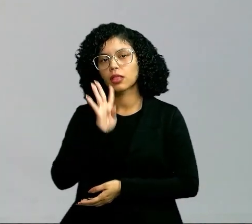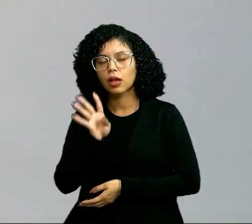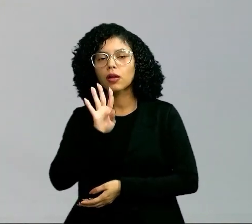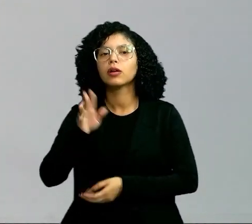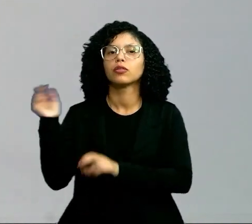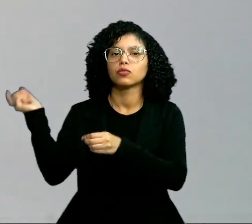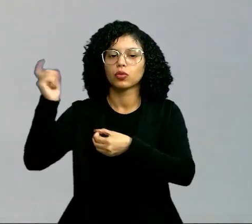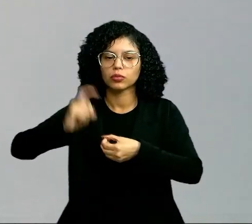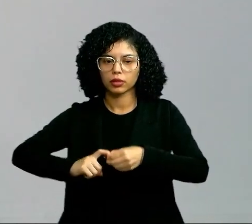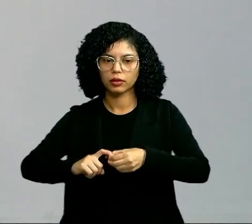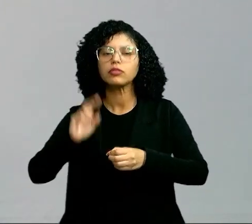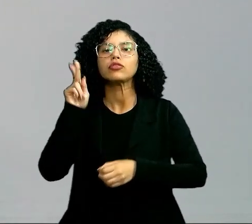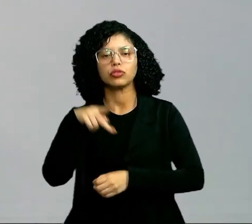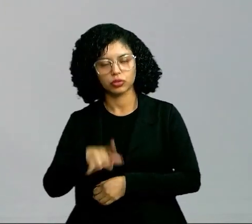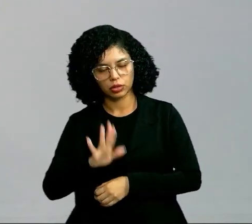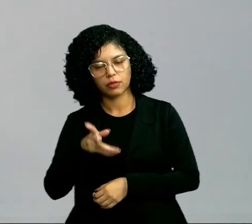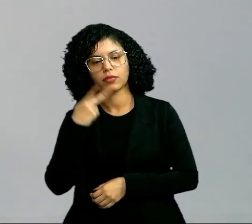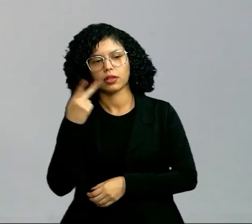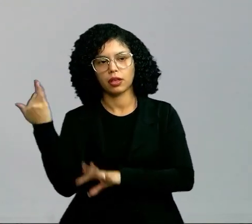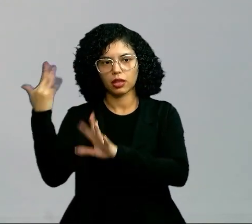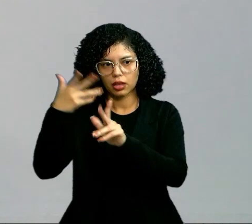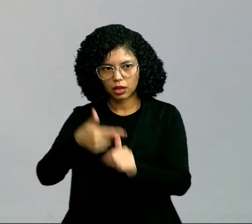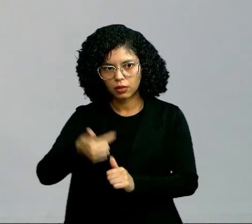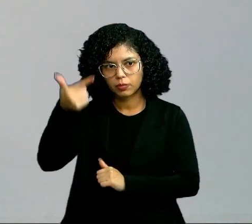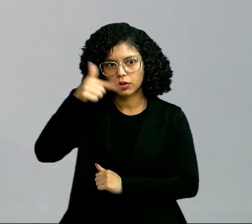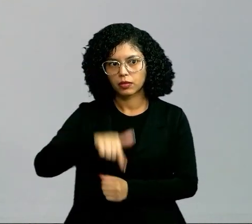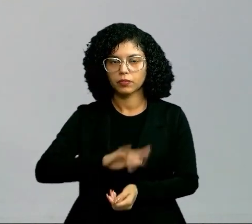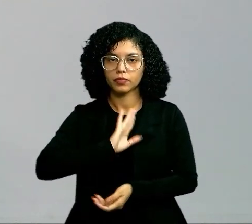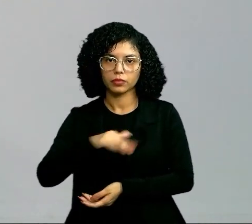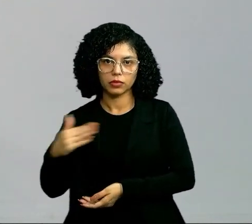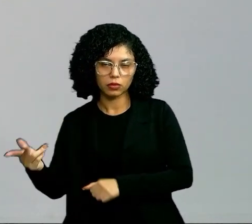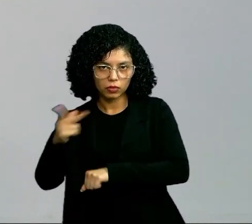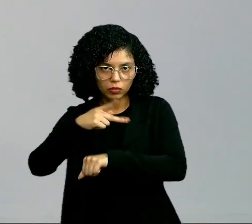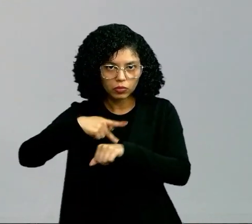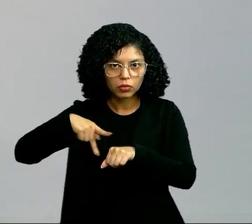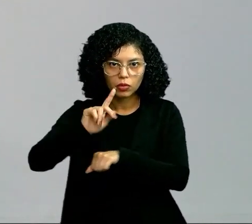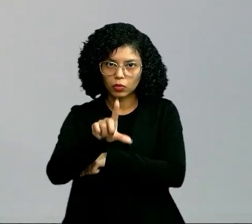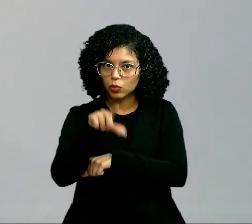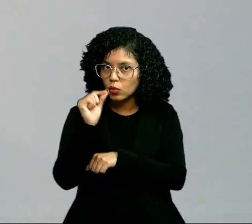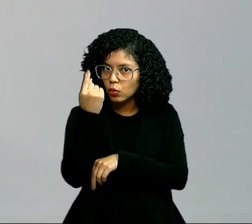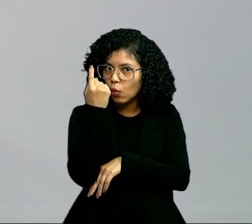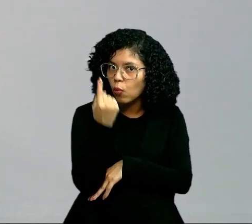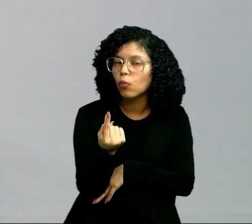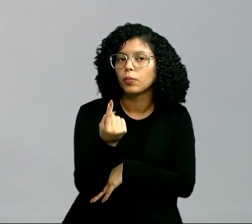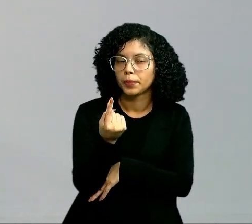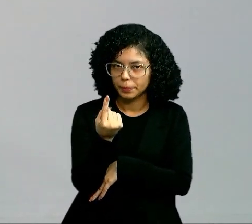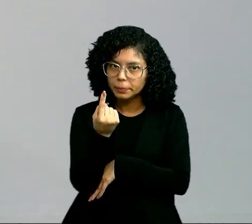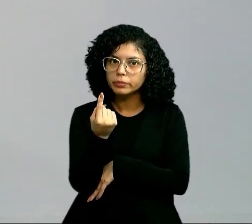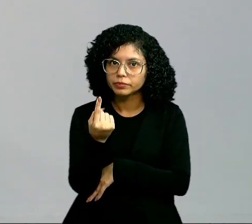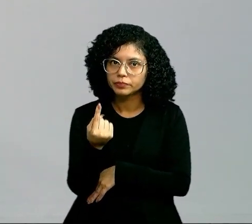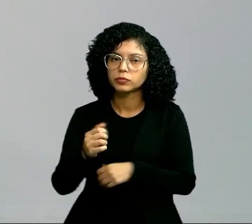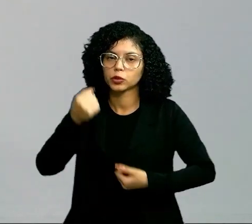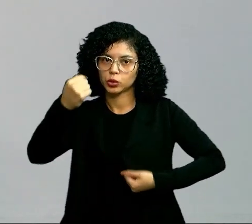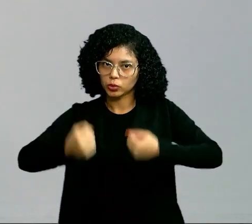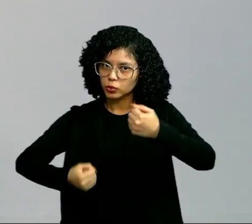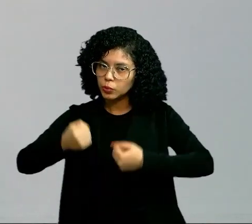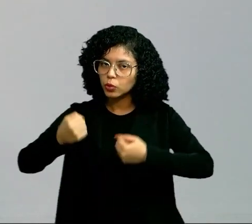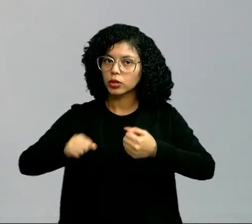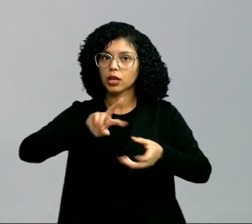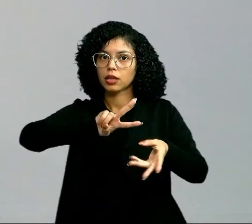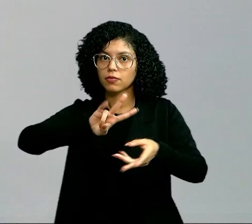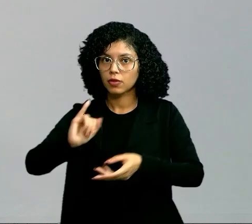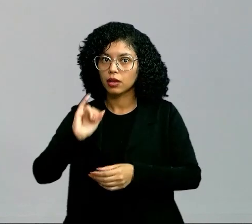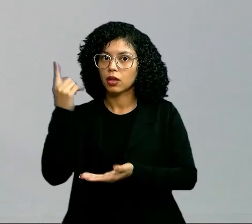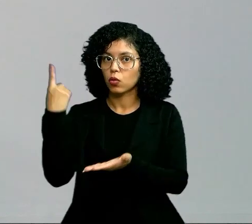a gente voltar, né? Eu já falei, mas repito aqui. Quando um país escolhe um determinado modal de transporte, ele